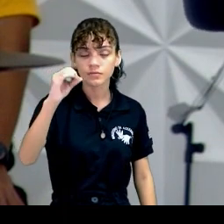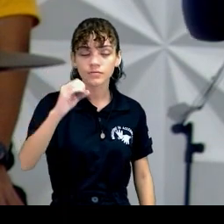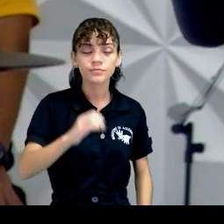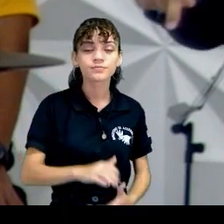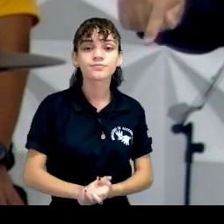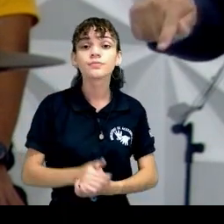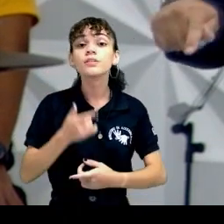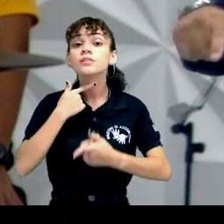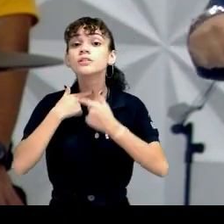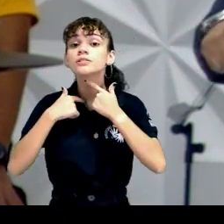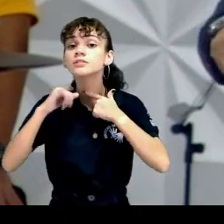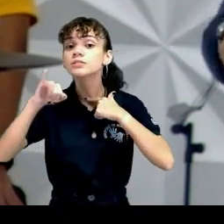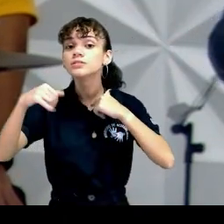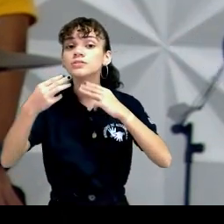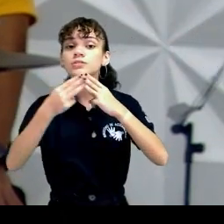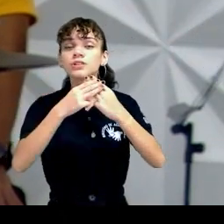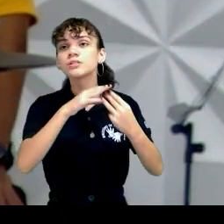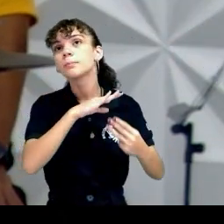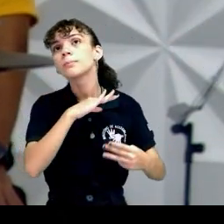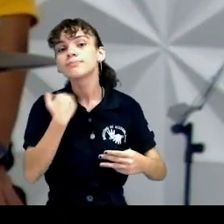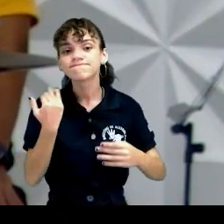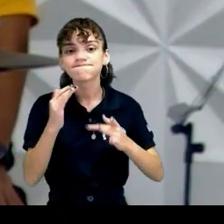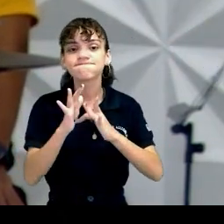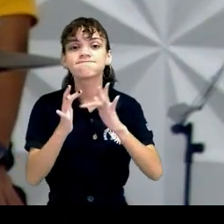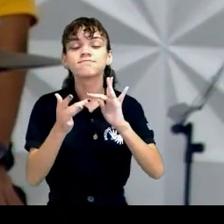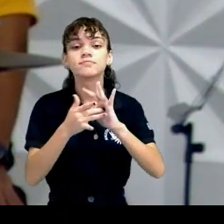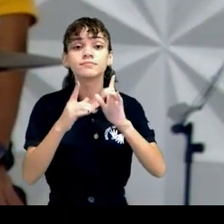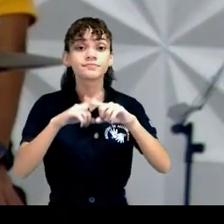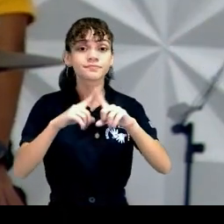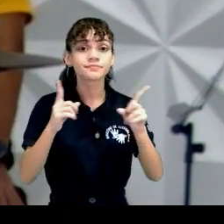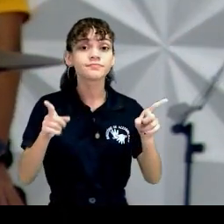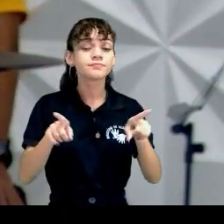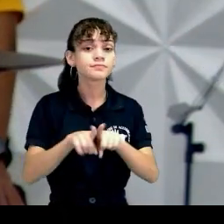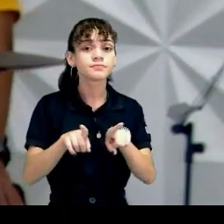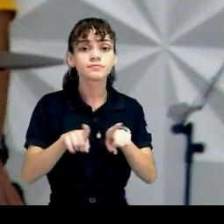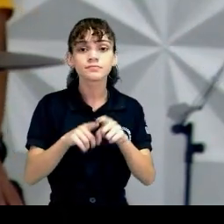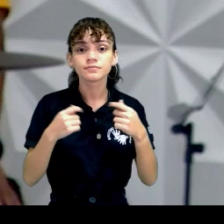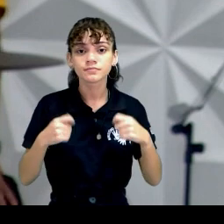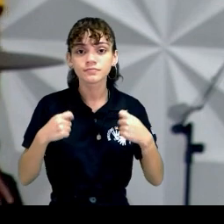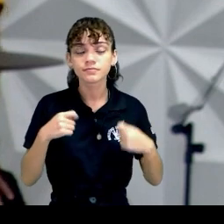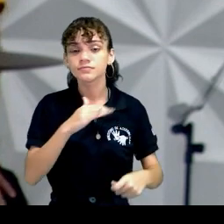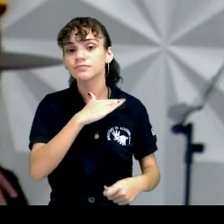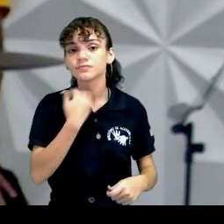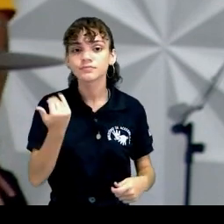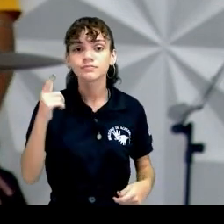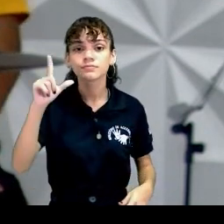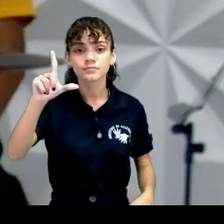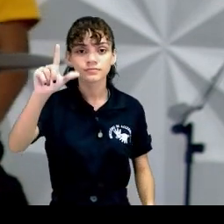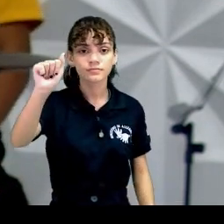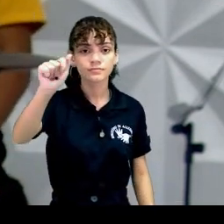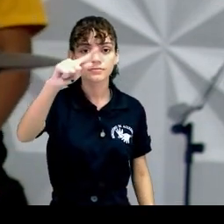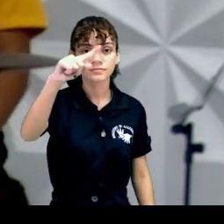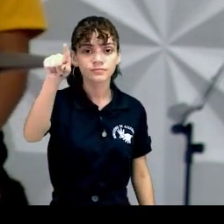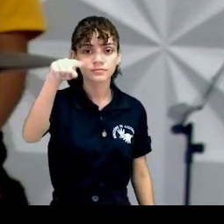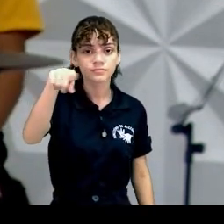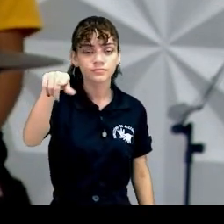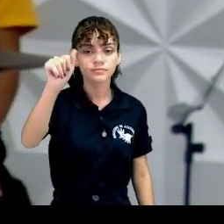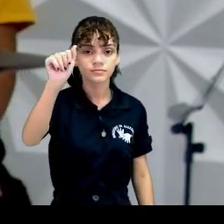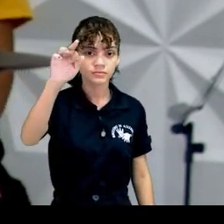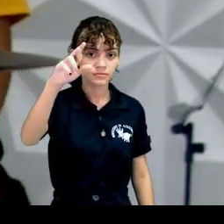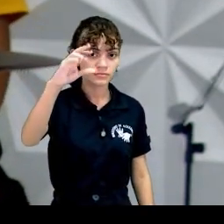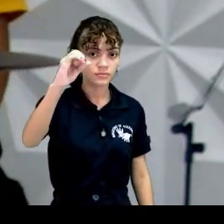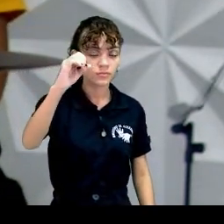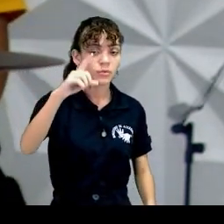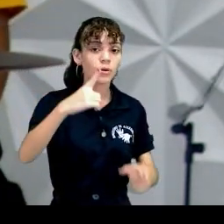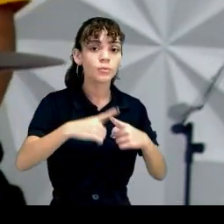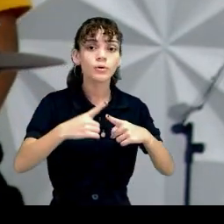precisavam matar Lázaro, porque Lázaro trazia no seu corpo a prova viva daquilo que Jesus era, do poder que